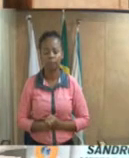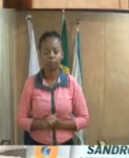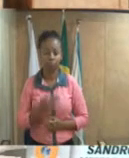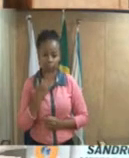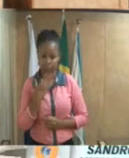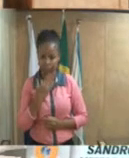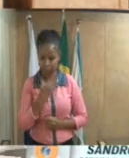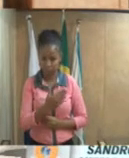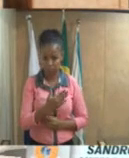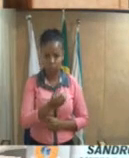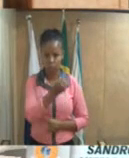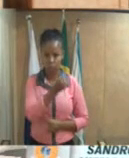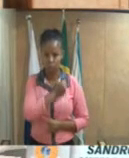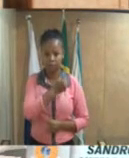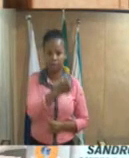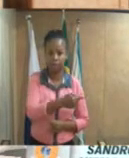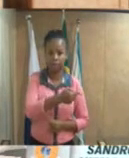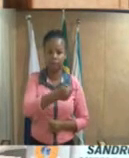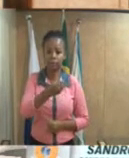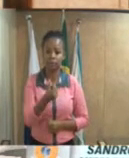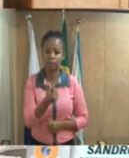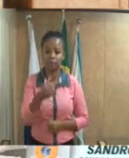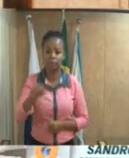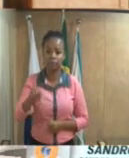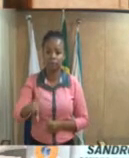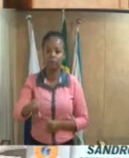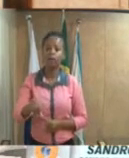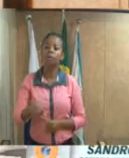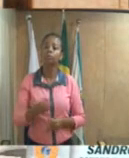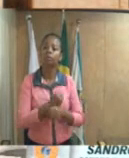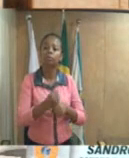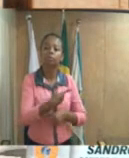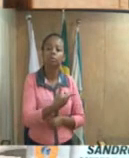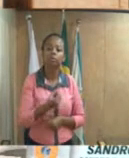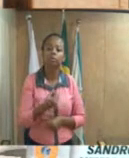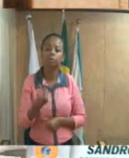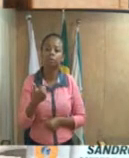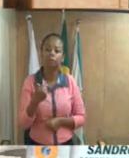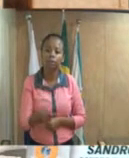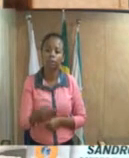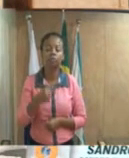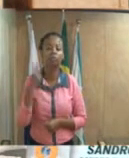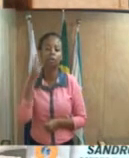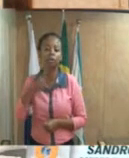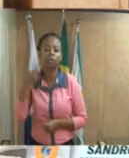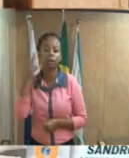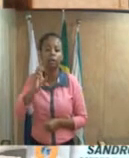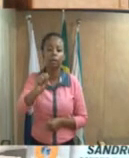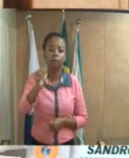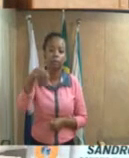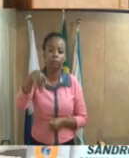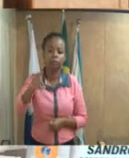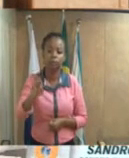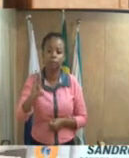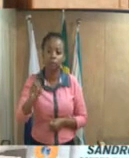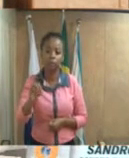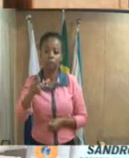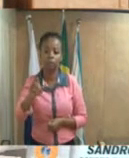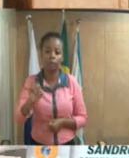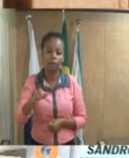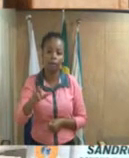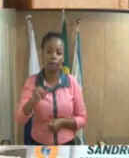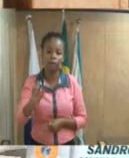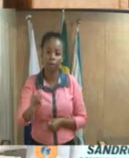Indicação número 769 de 2017, do excelentíssimo senhor vereador Sandro Lelis,